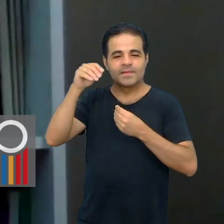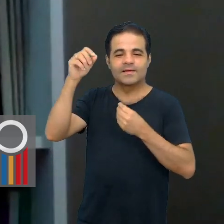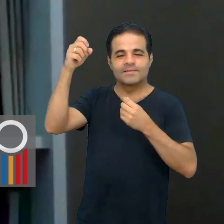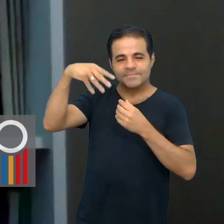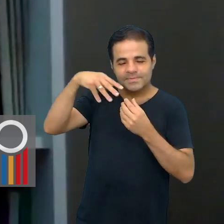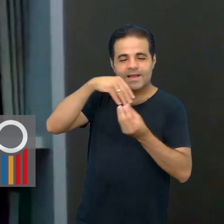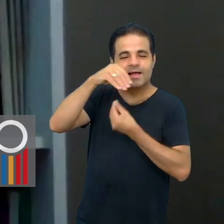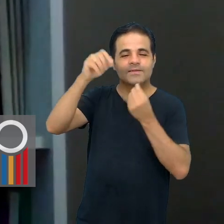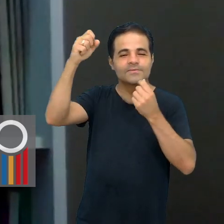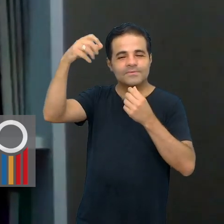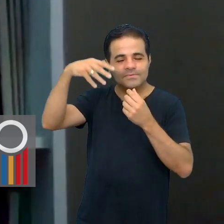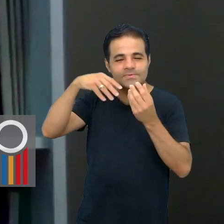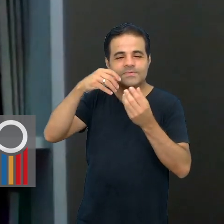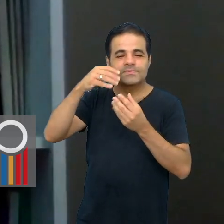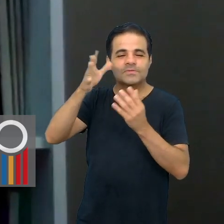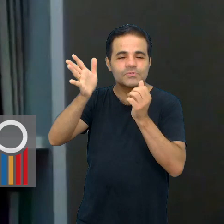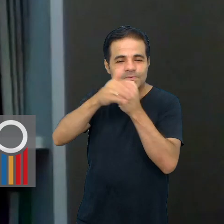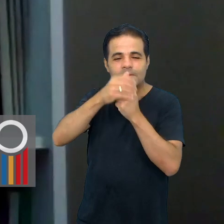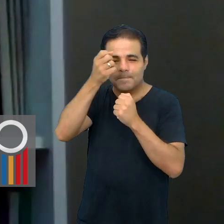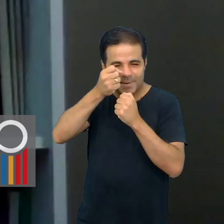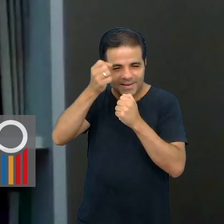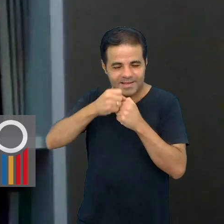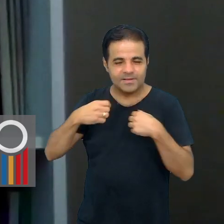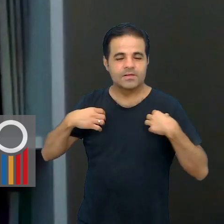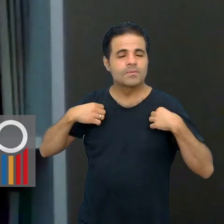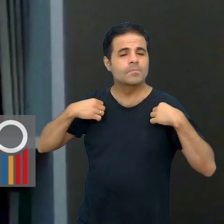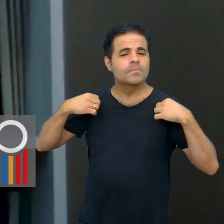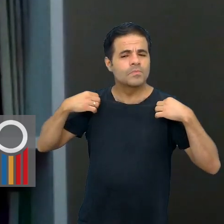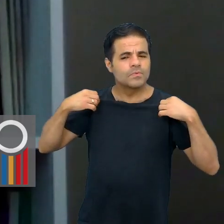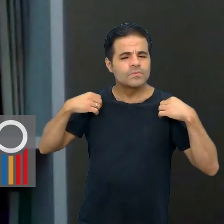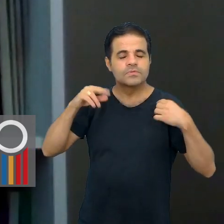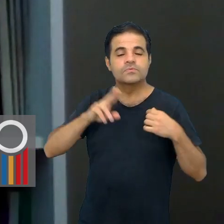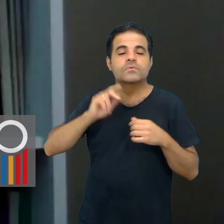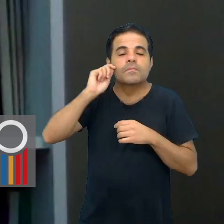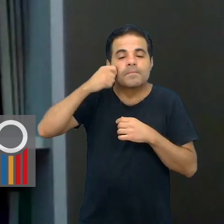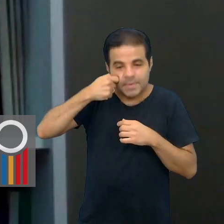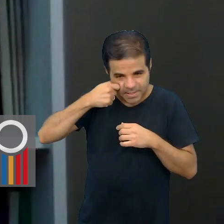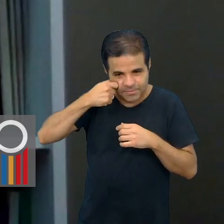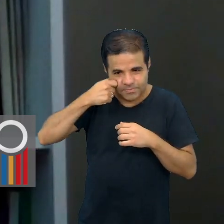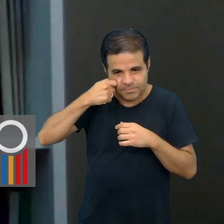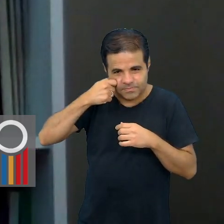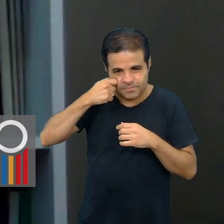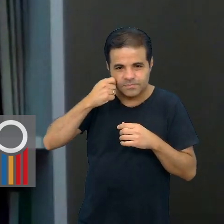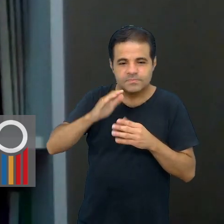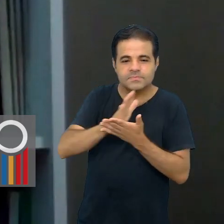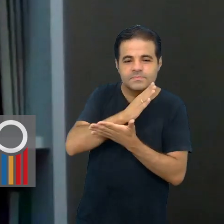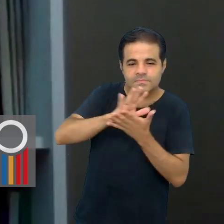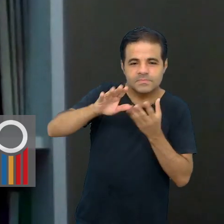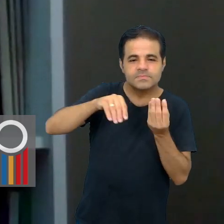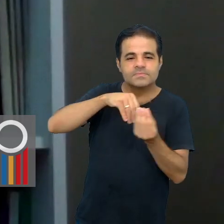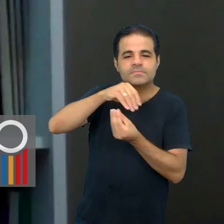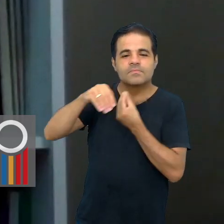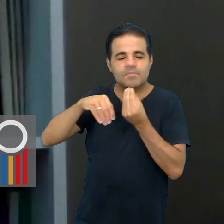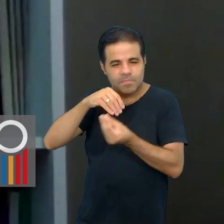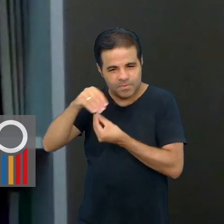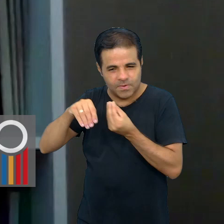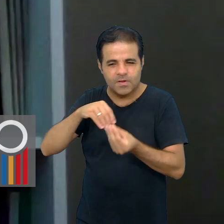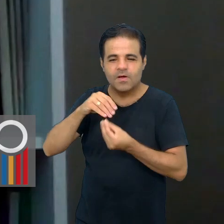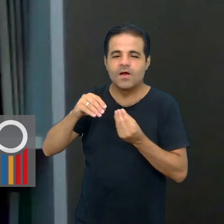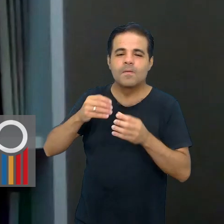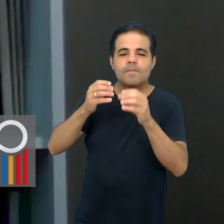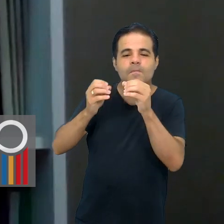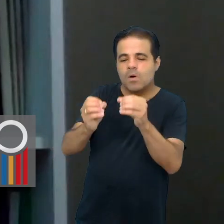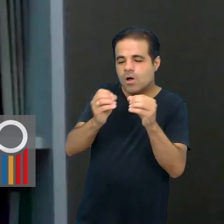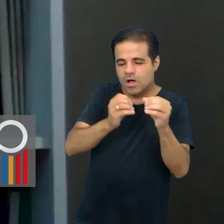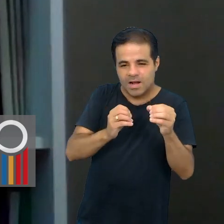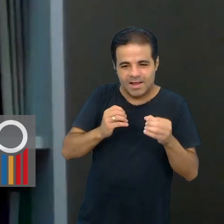brancos. Estou vestindo aqui uma blusa preta com alguns chamam de poás, né, que são aquelas